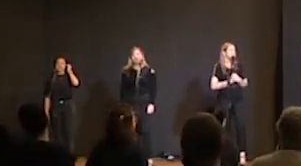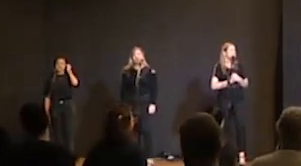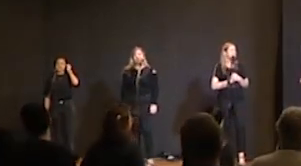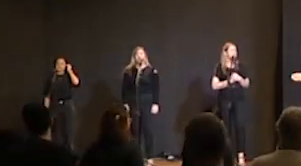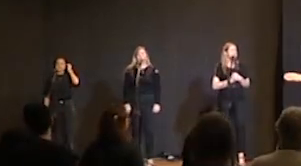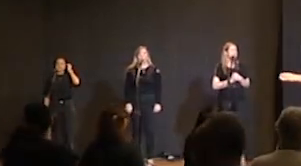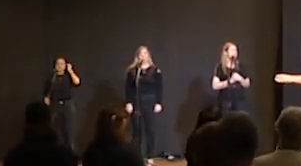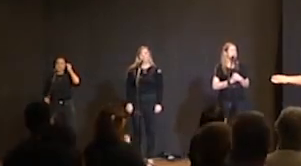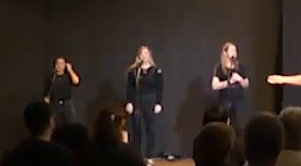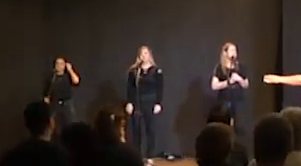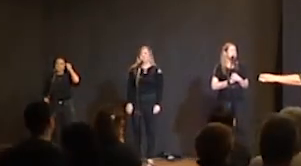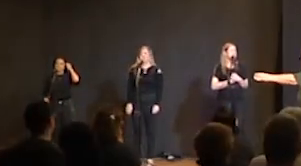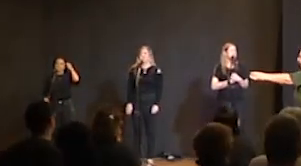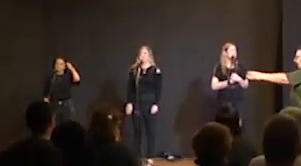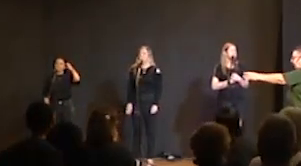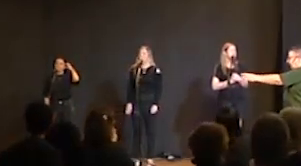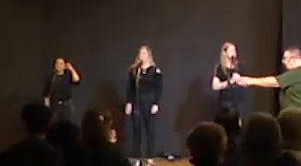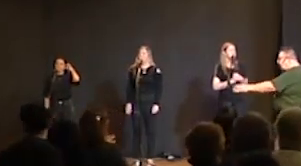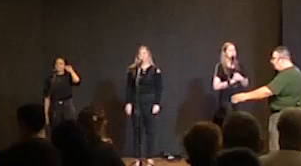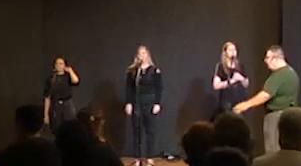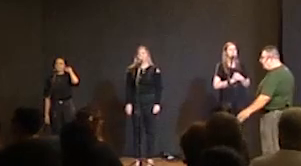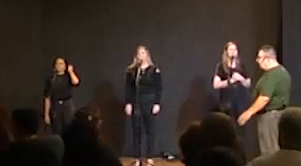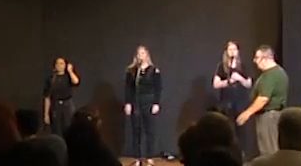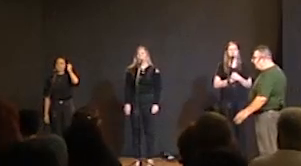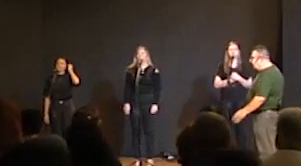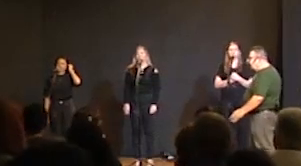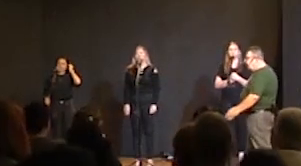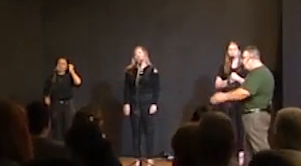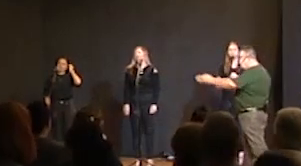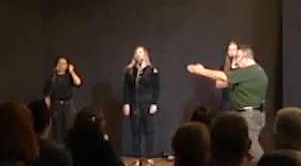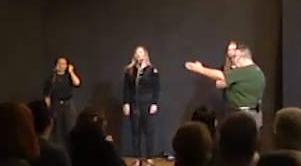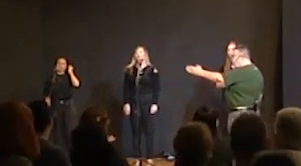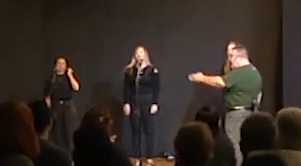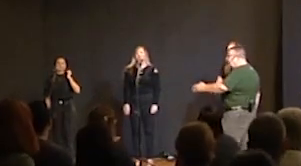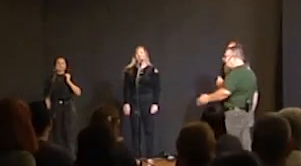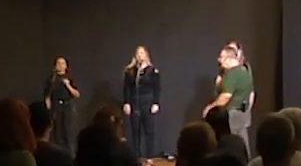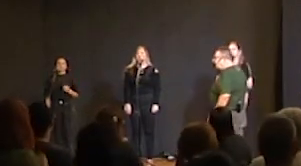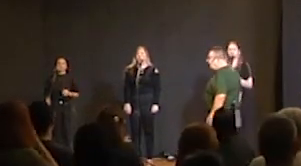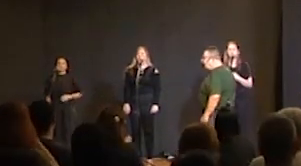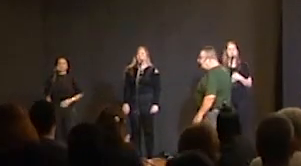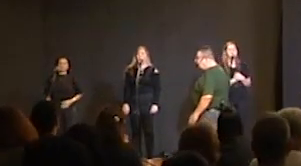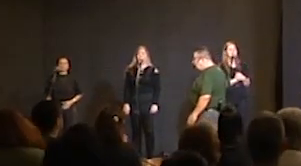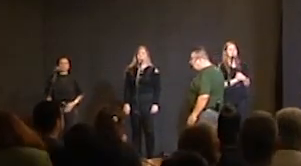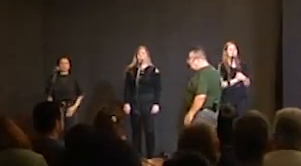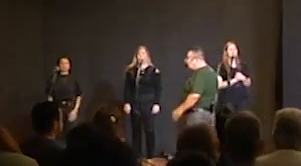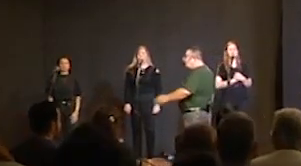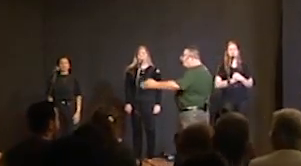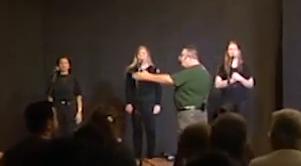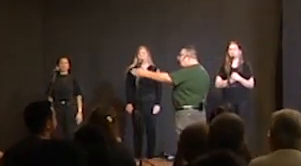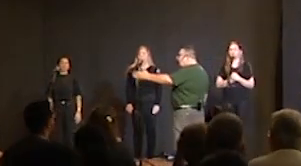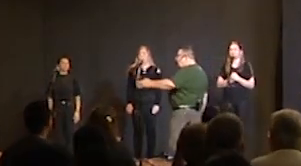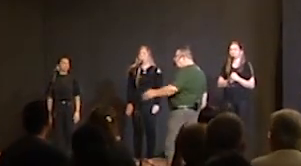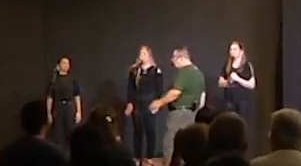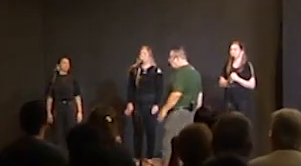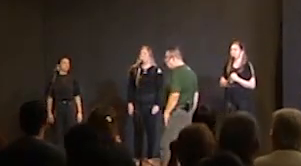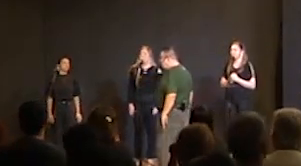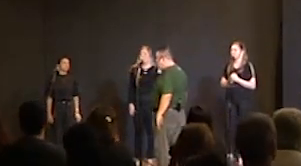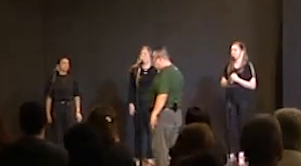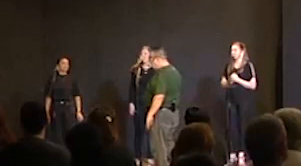O que te impede de sair do seu lugar e ir até um irmão? O que te